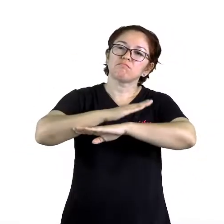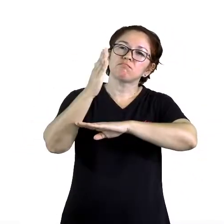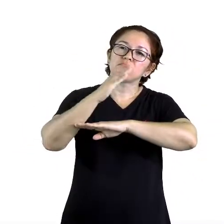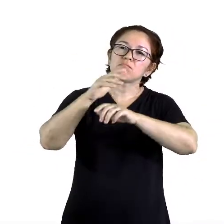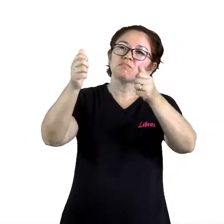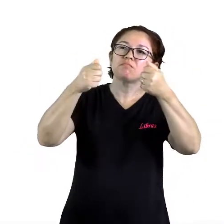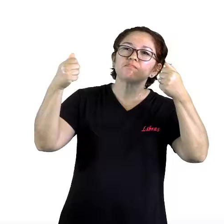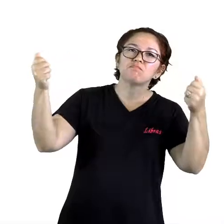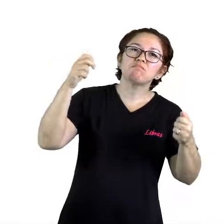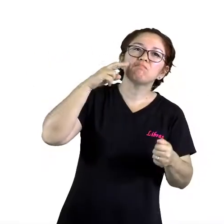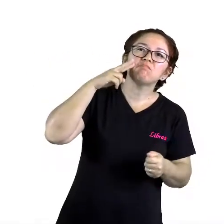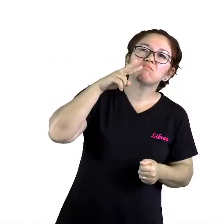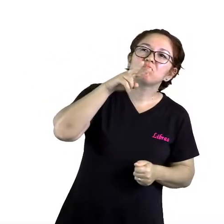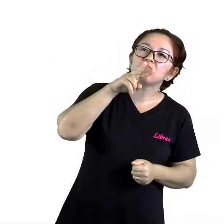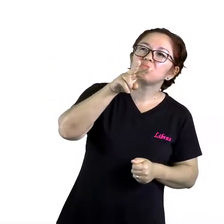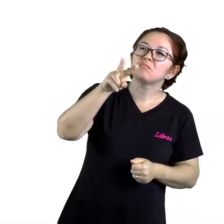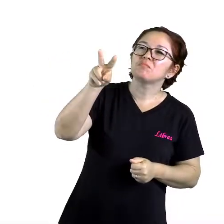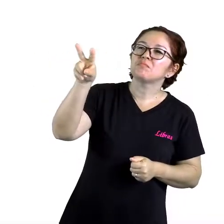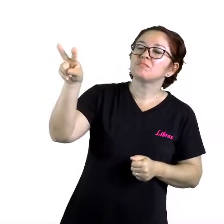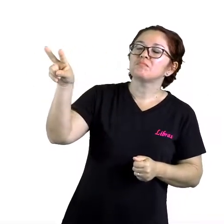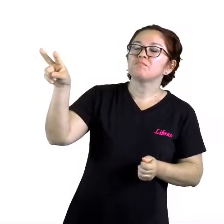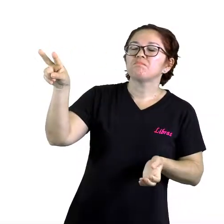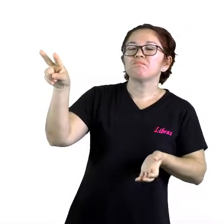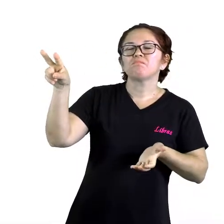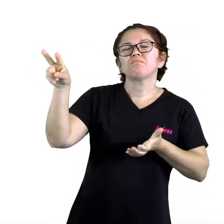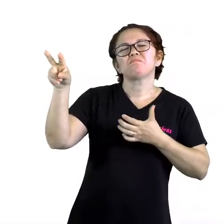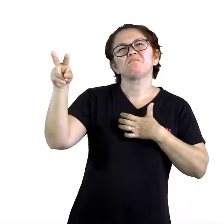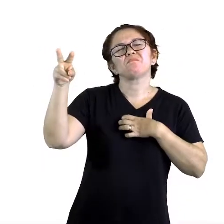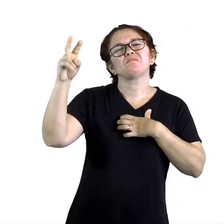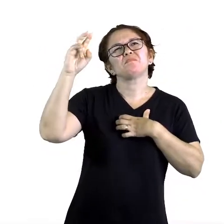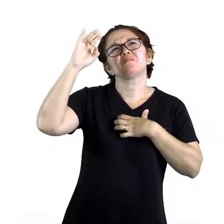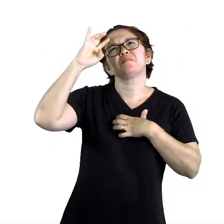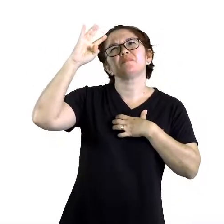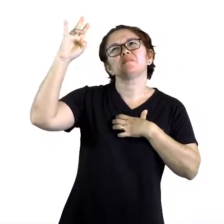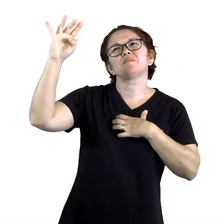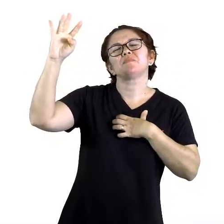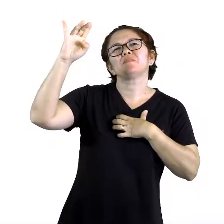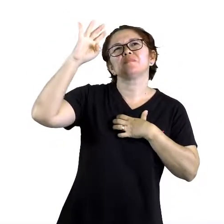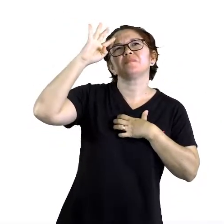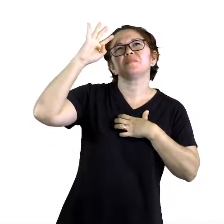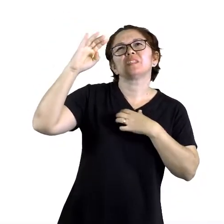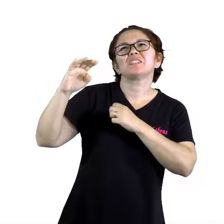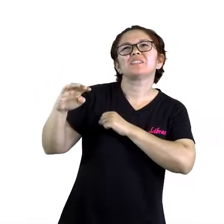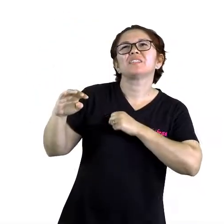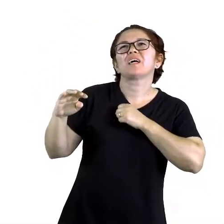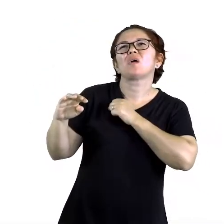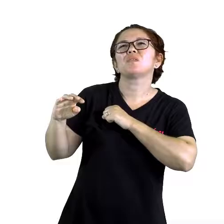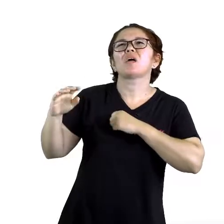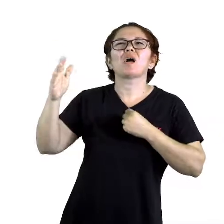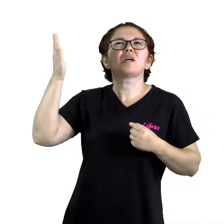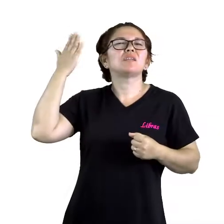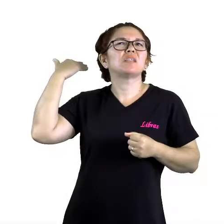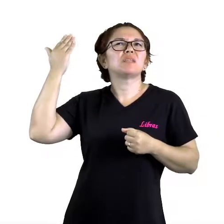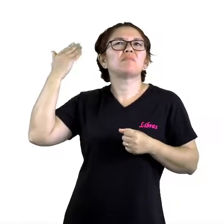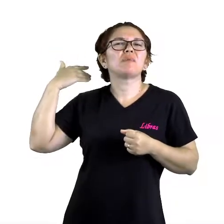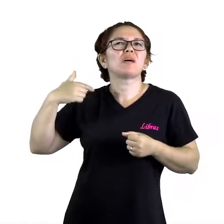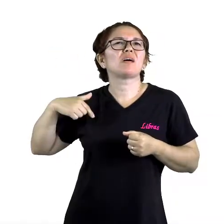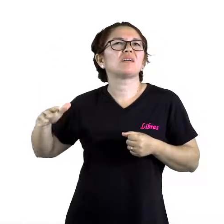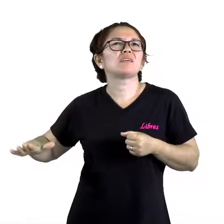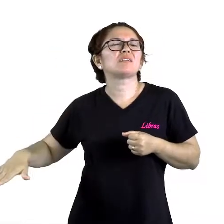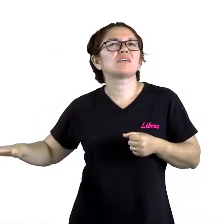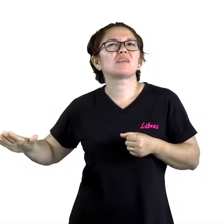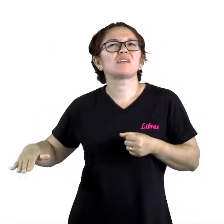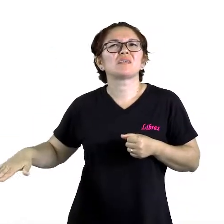residência, a nostalgia invadiu meus pensamentos. Senti saudade do que vivi na infância e agora só carrego as